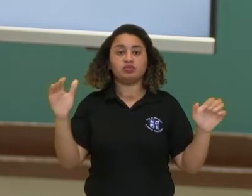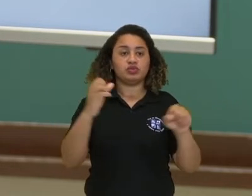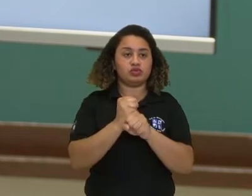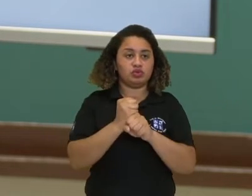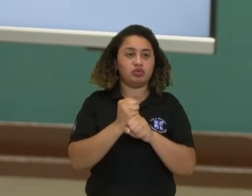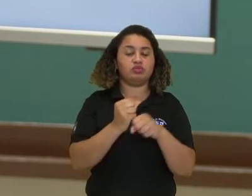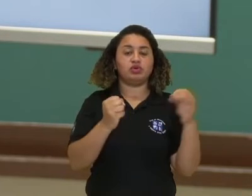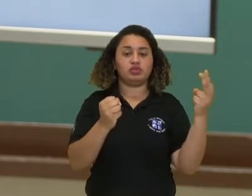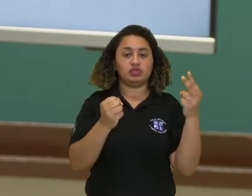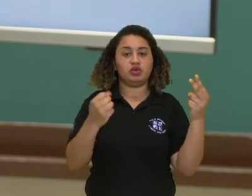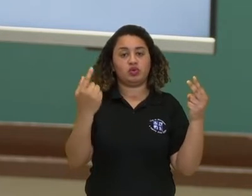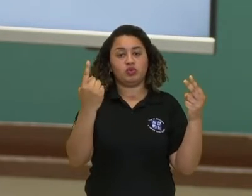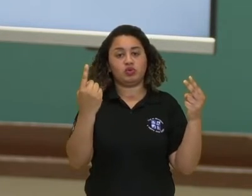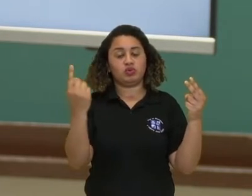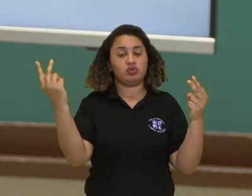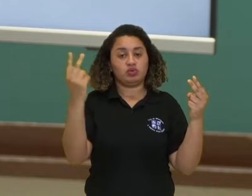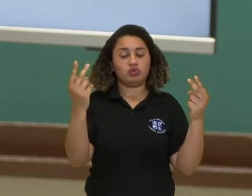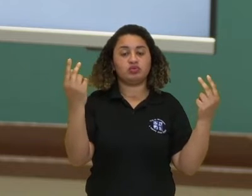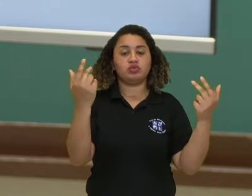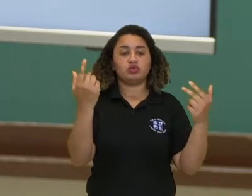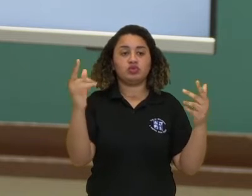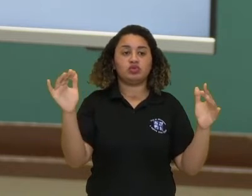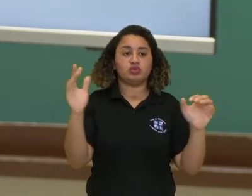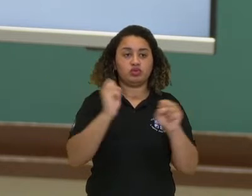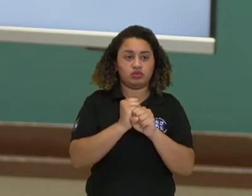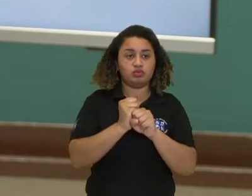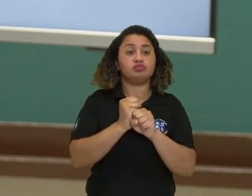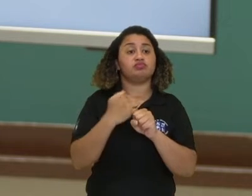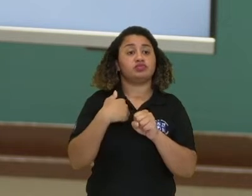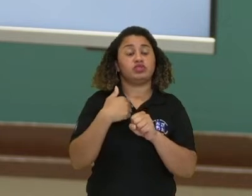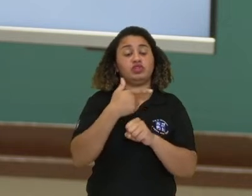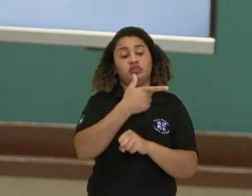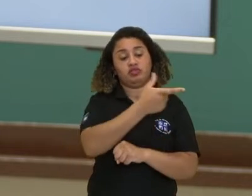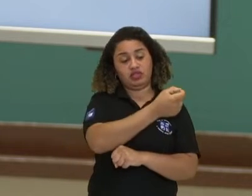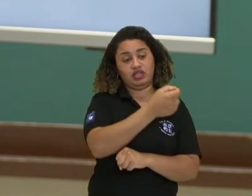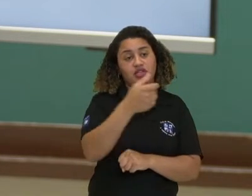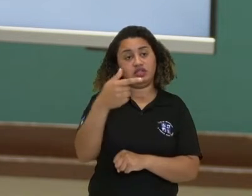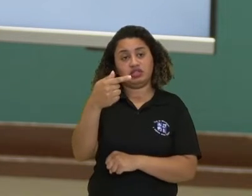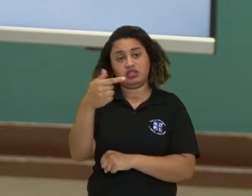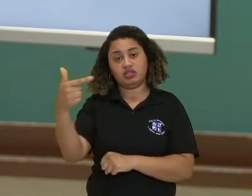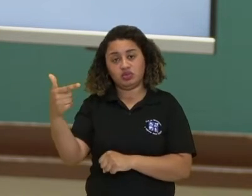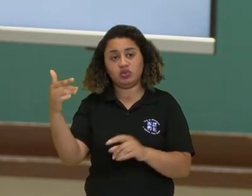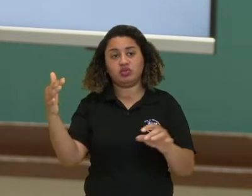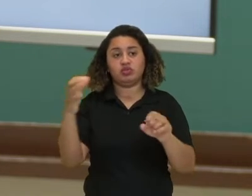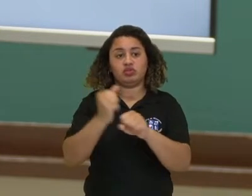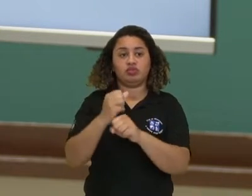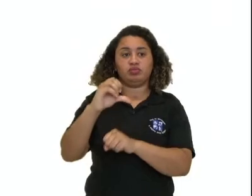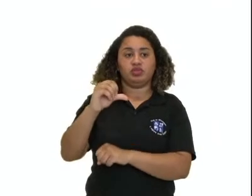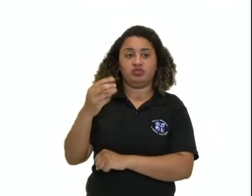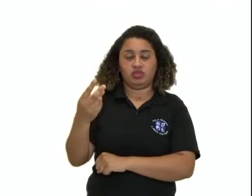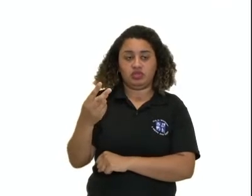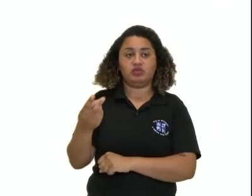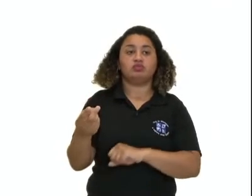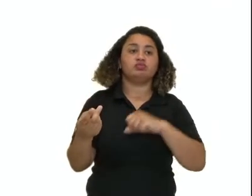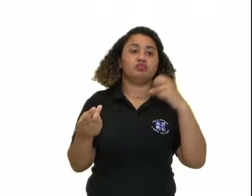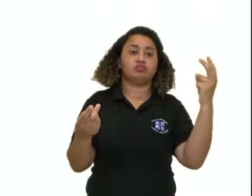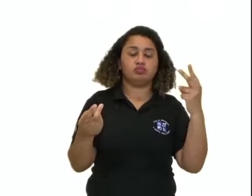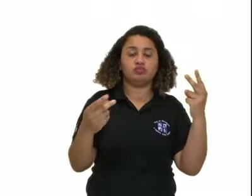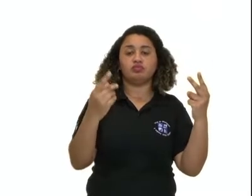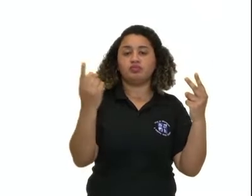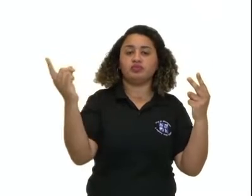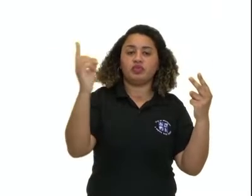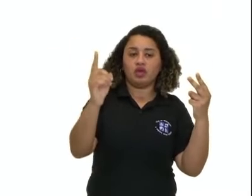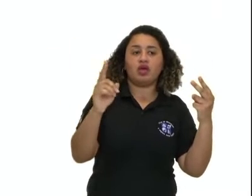Então, nesse caso, 20 mais 72 deu 92. Ele somou o segundo termo com o